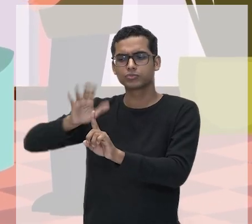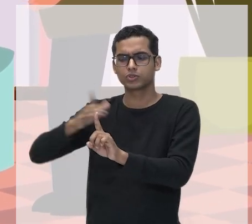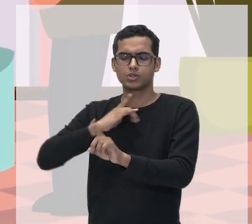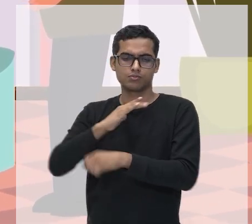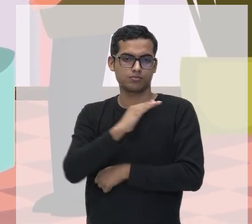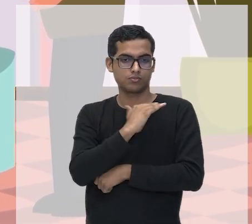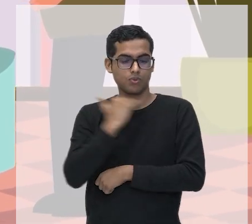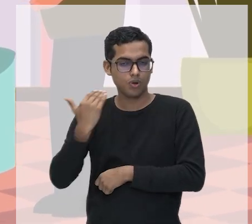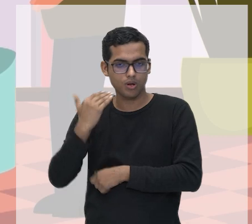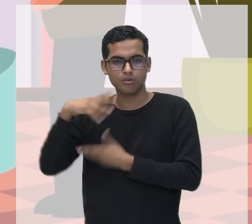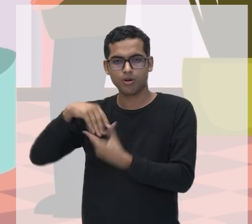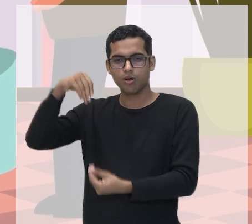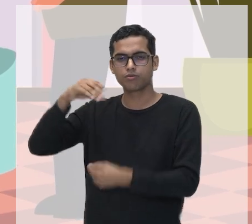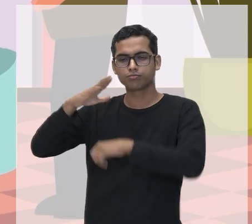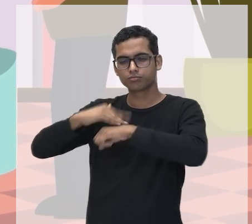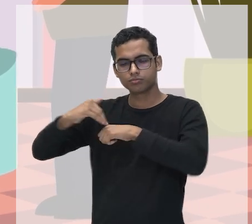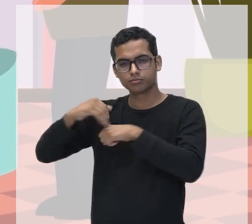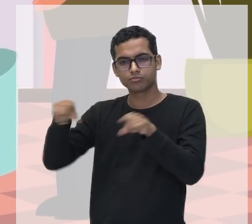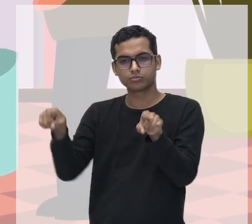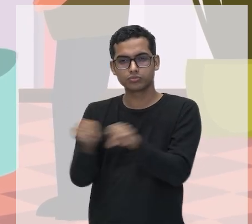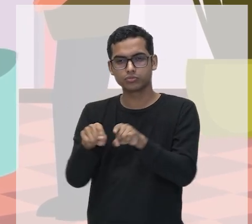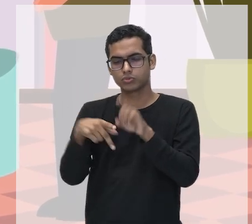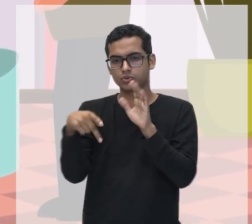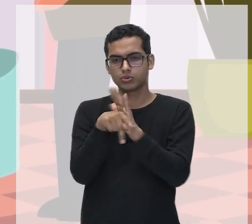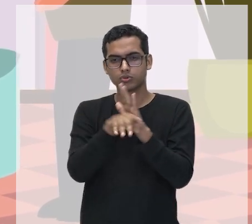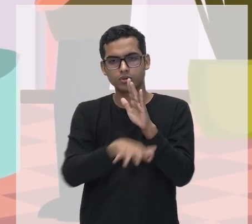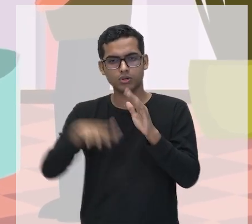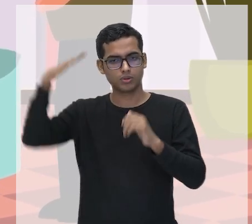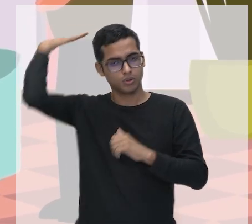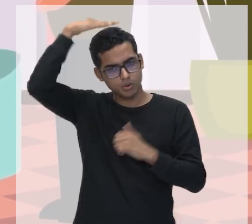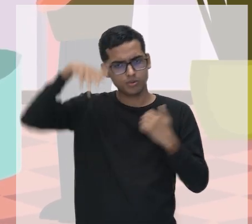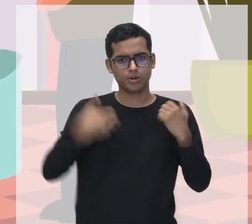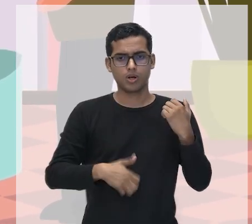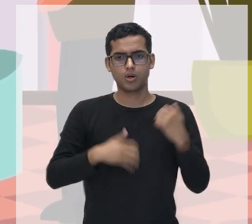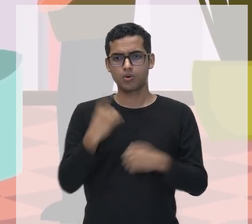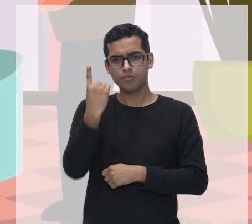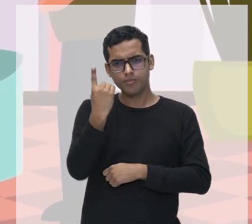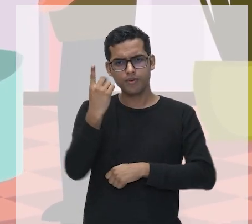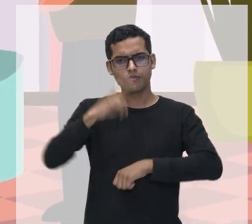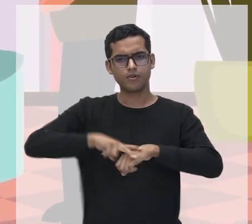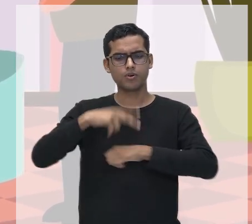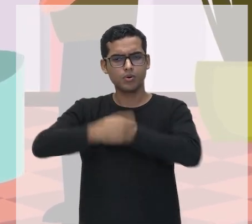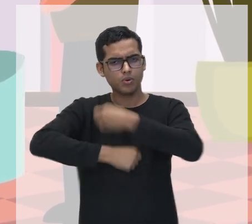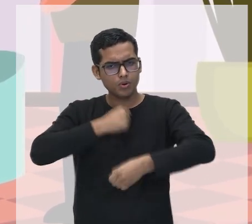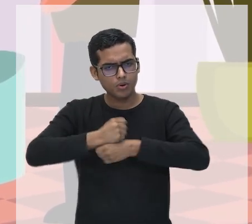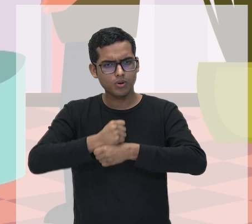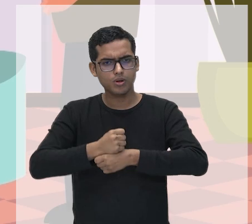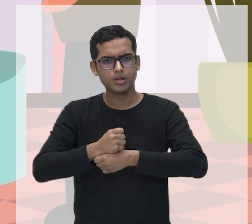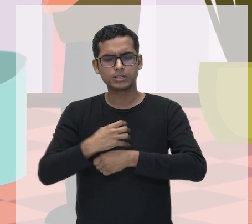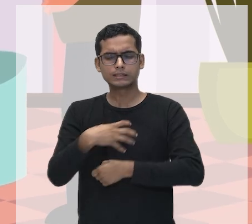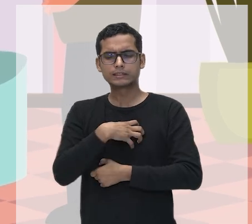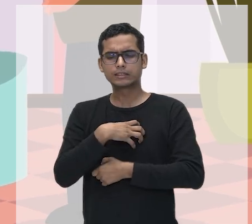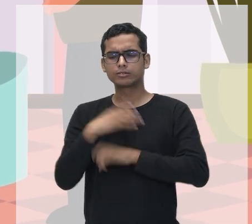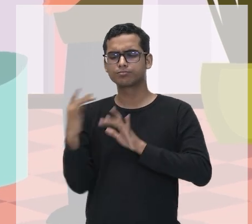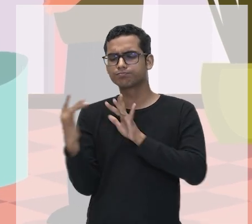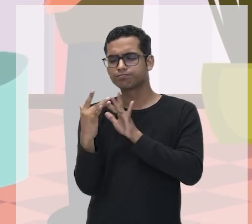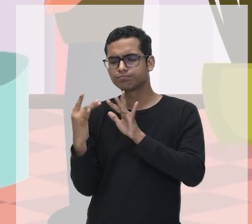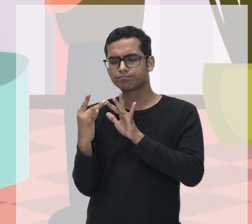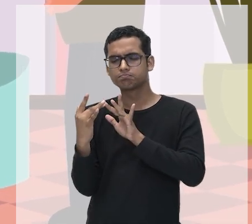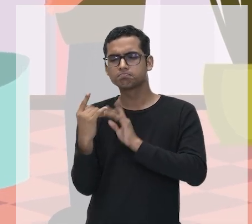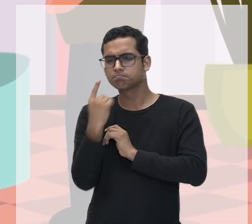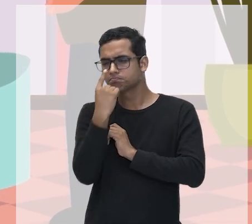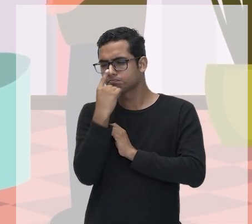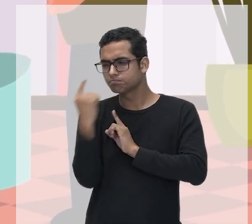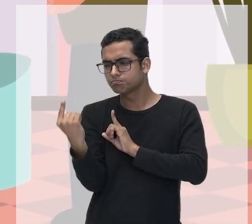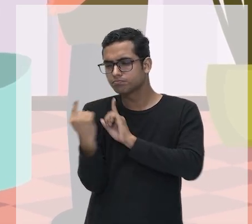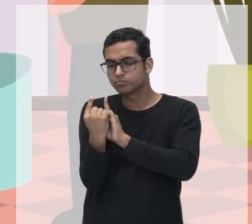no imaginário popular mexicano, pelo menos uma vez ao ano, ele está próximo. Nesse dia,